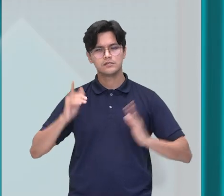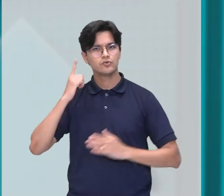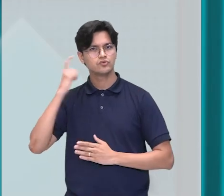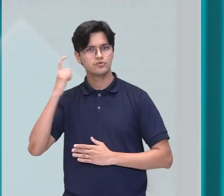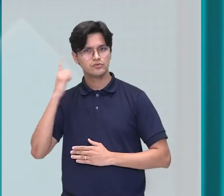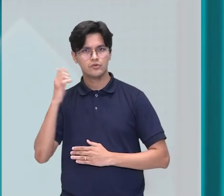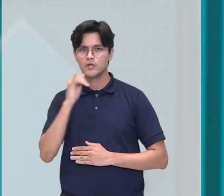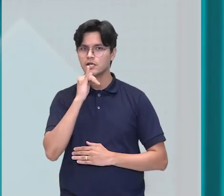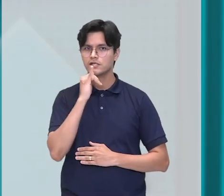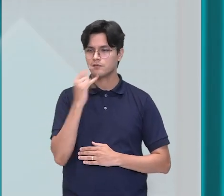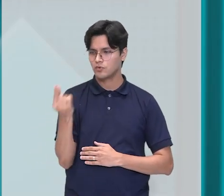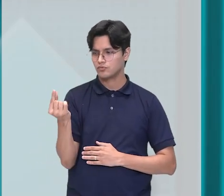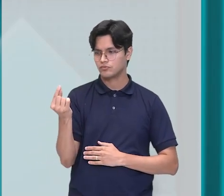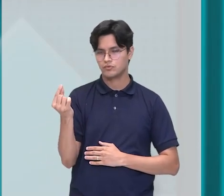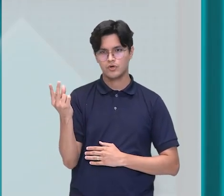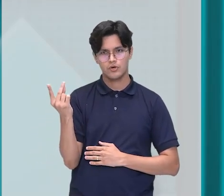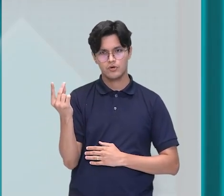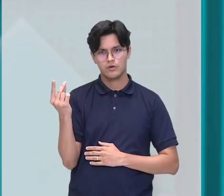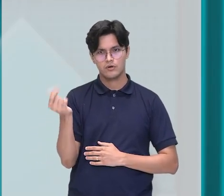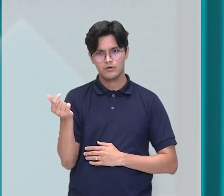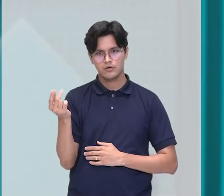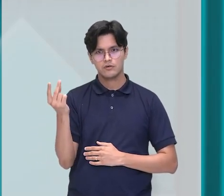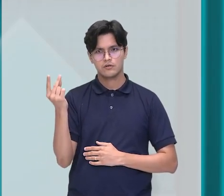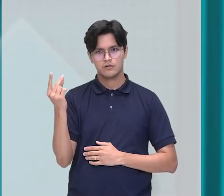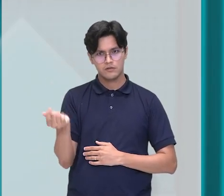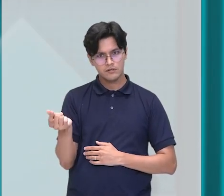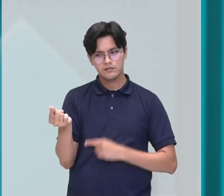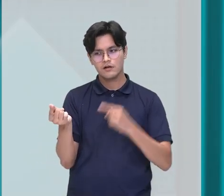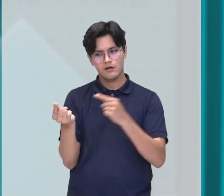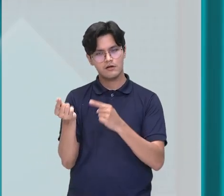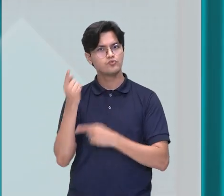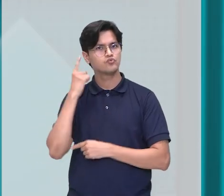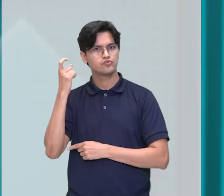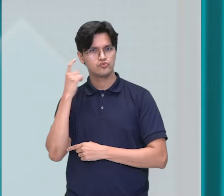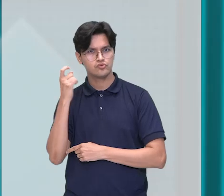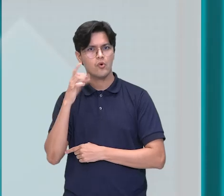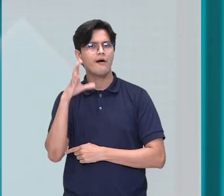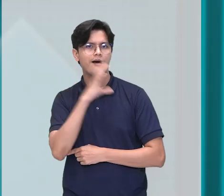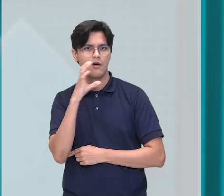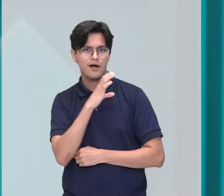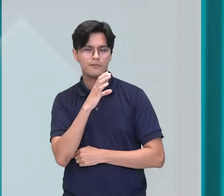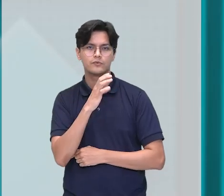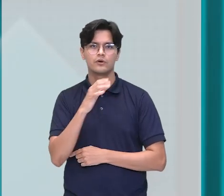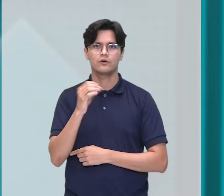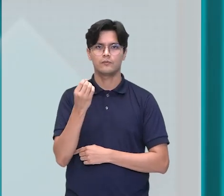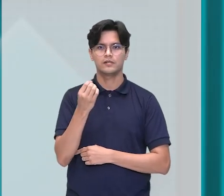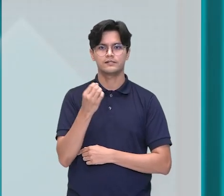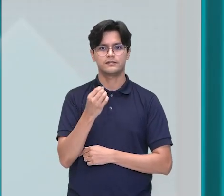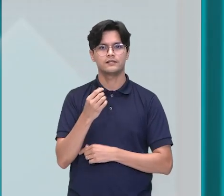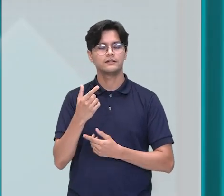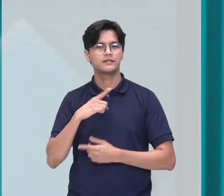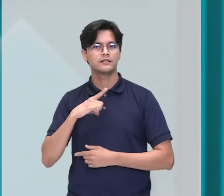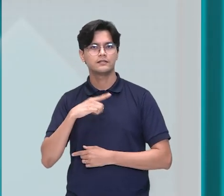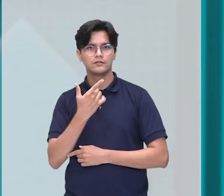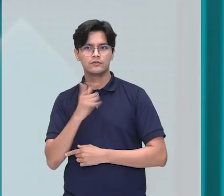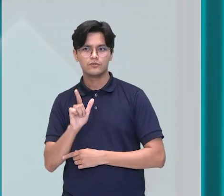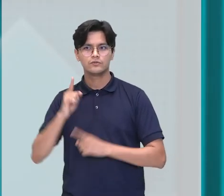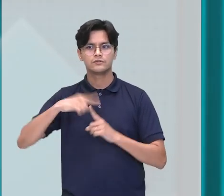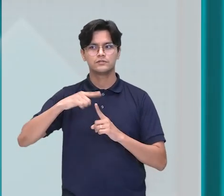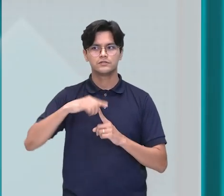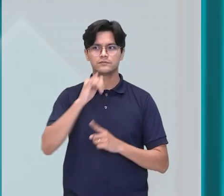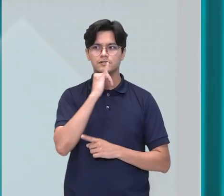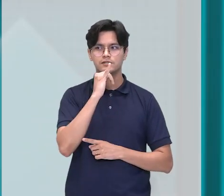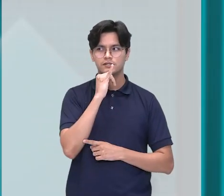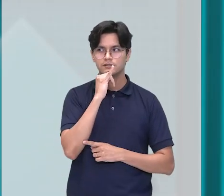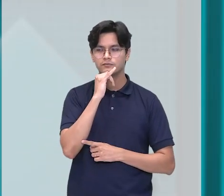bem breve, certo? E o som, por exemplo, de uma ambulância, já é um som longo. Vamos mostrar